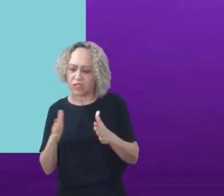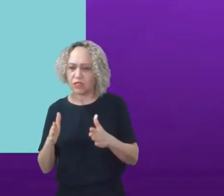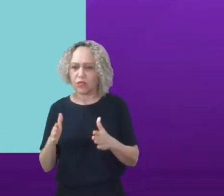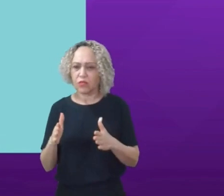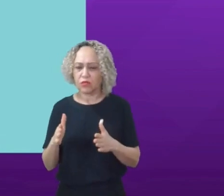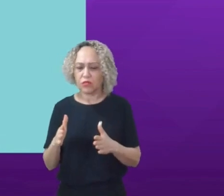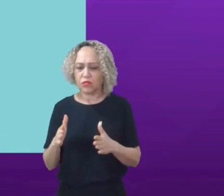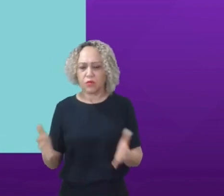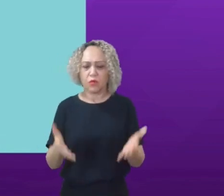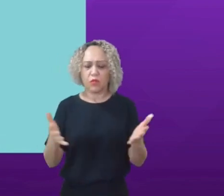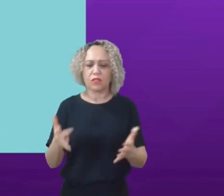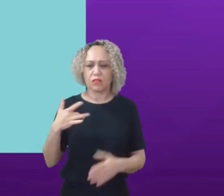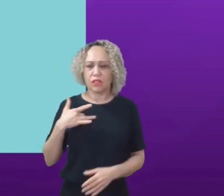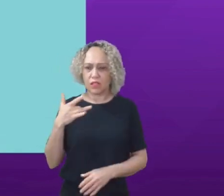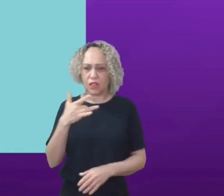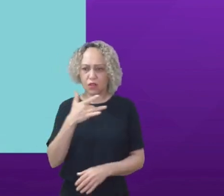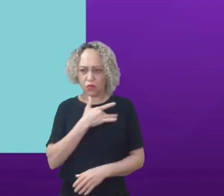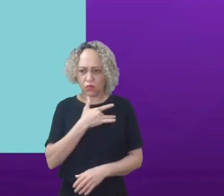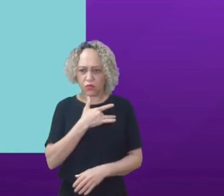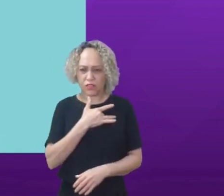saúde como